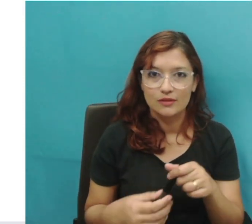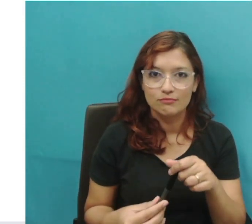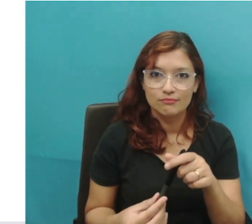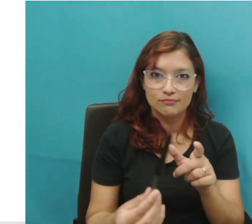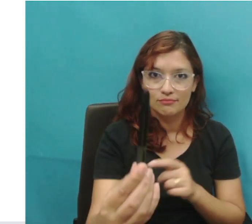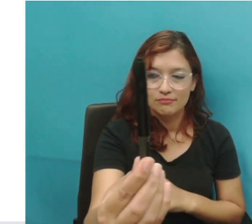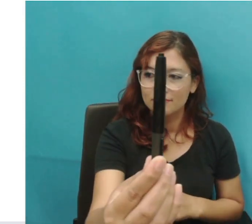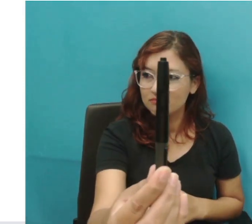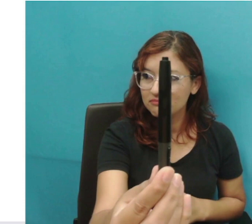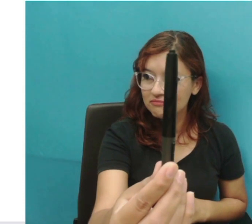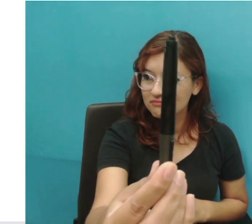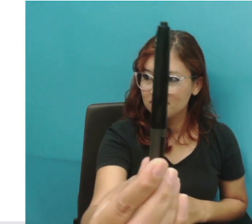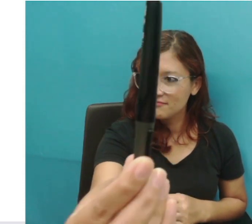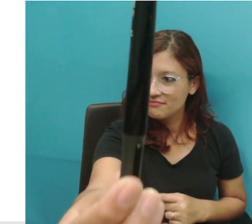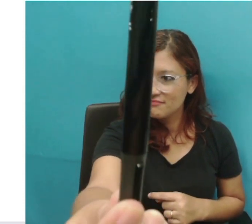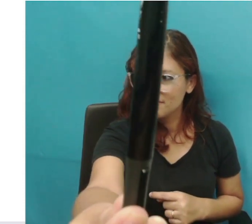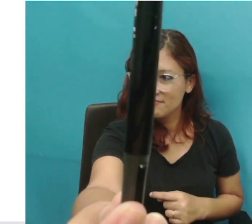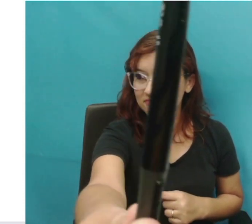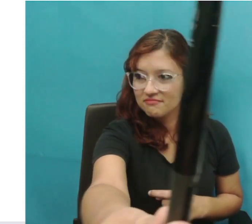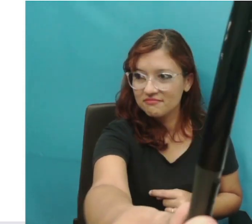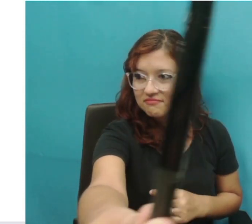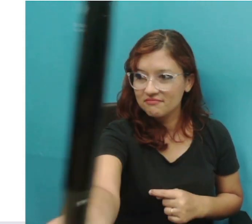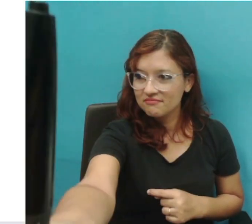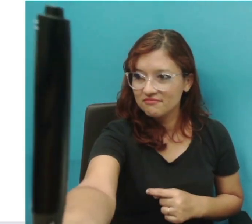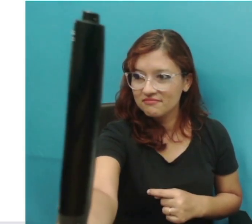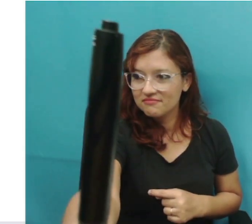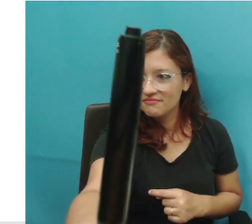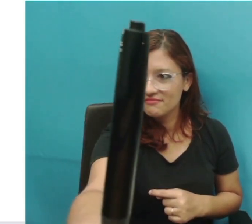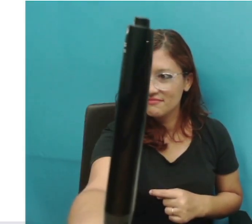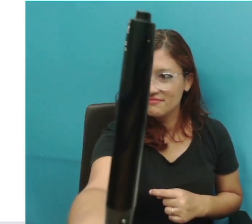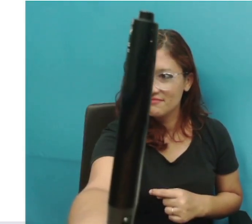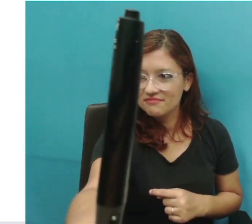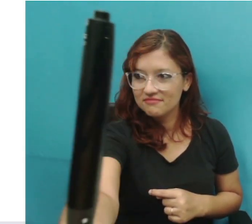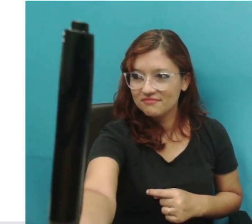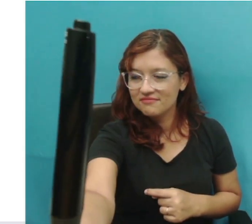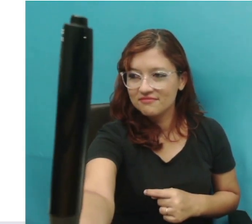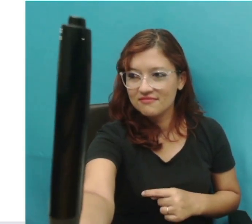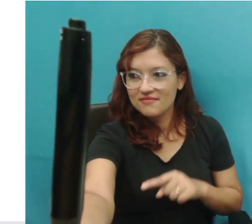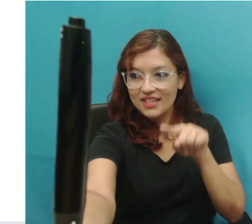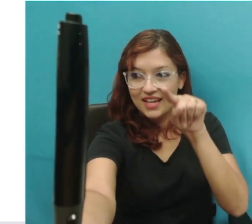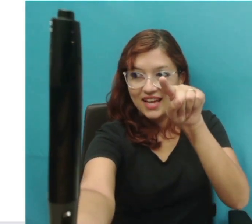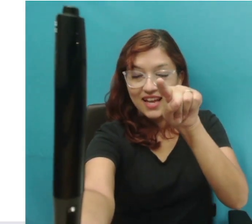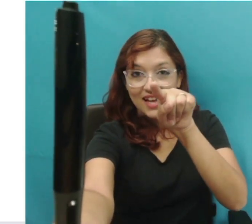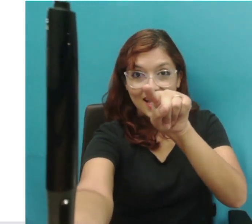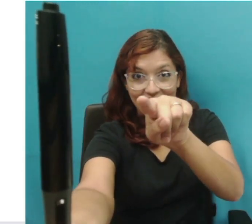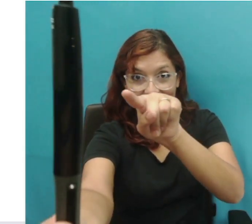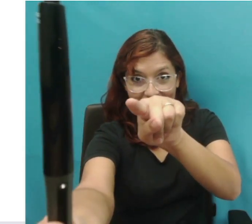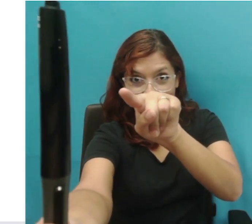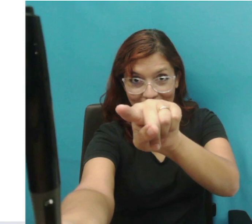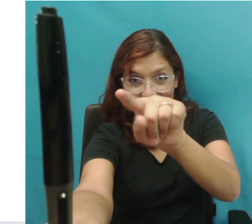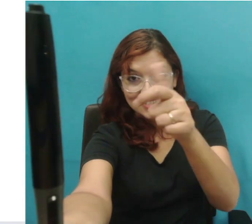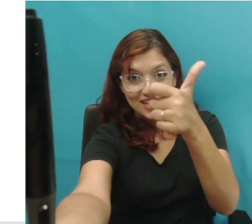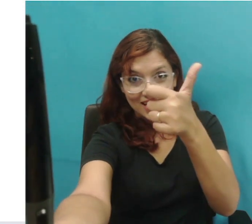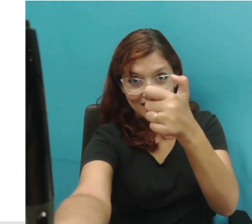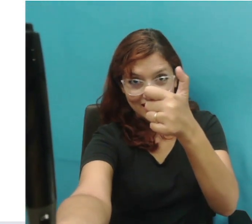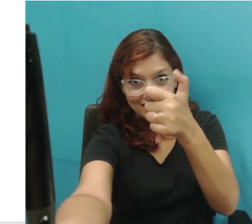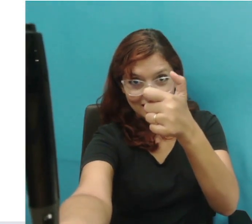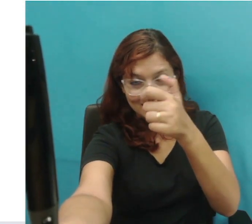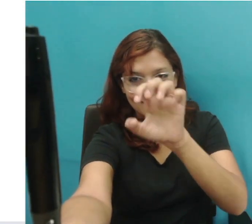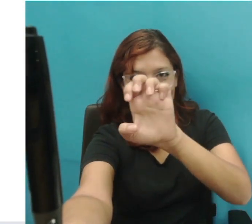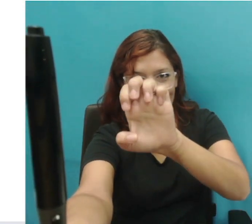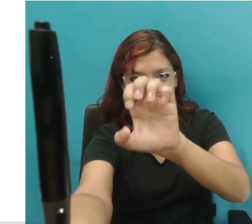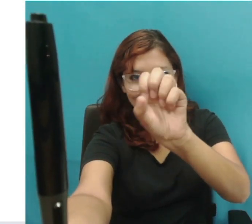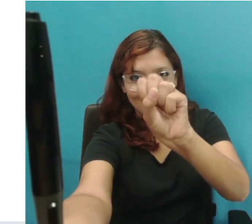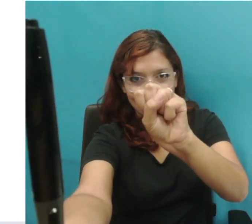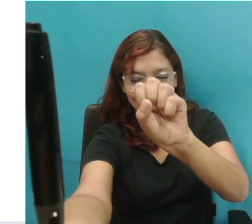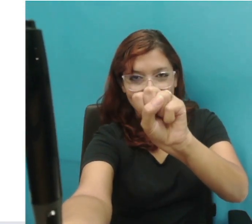Ou, se eu estou conversando com você e a caneta está próximo a você. Aí eu estou